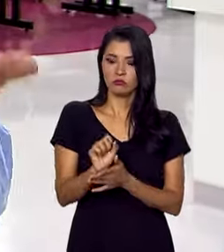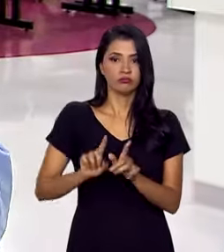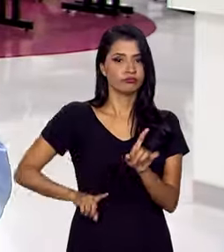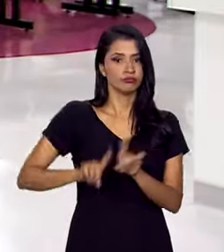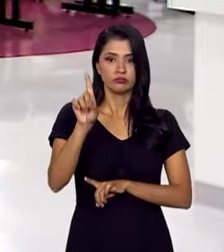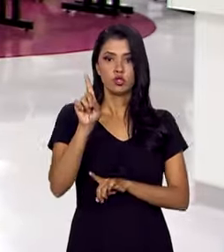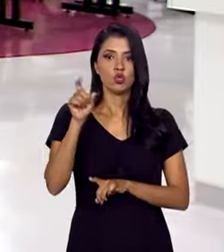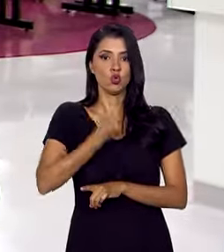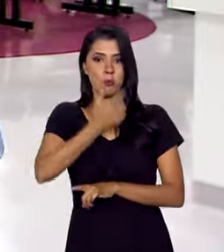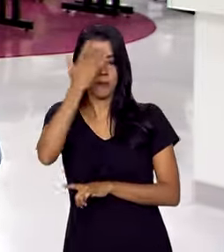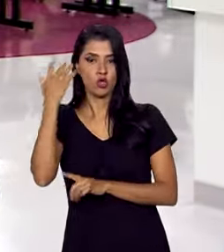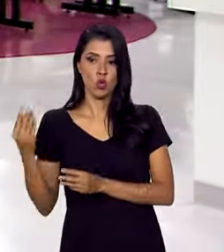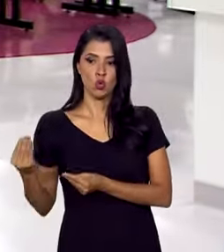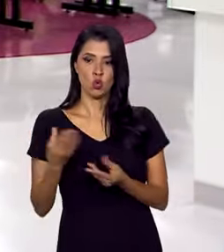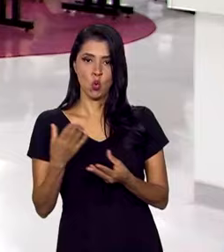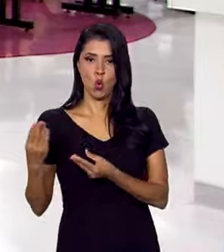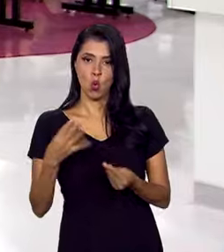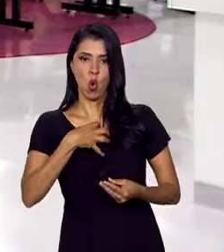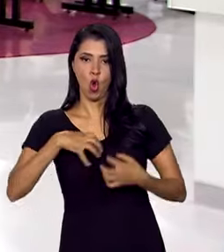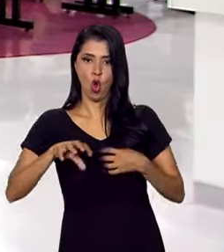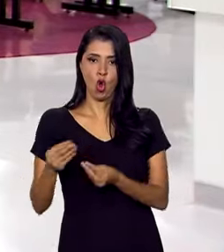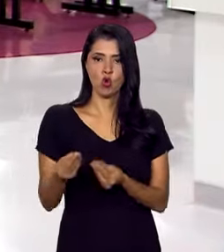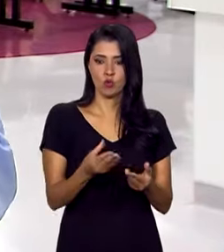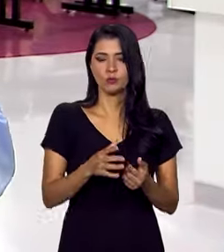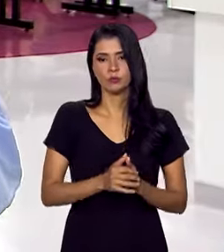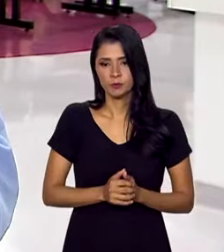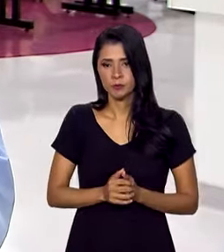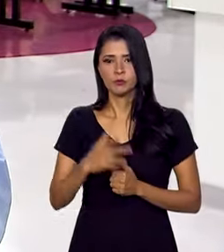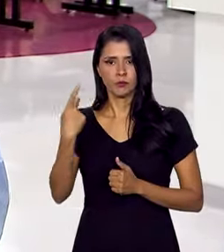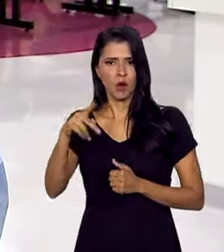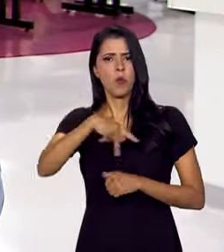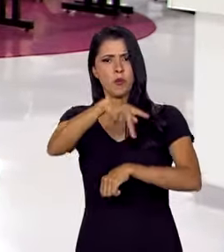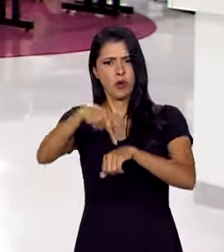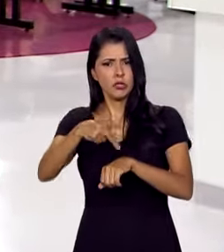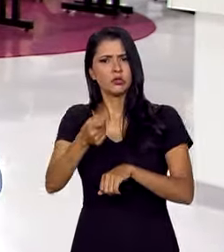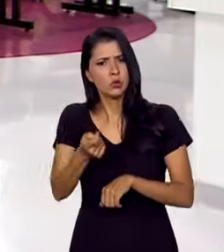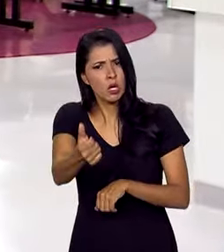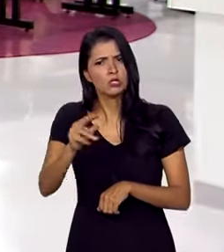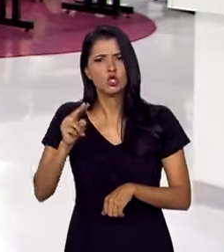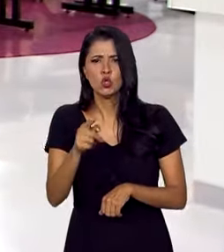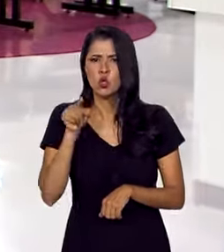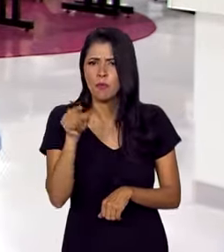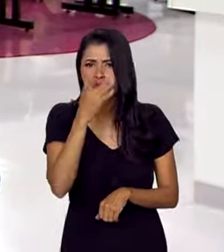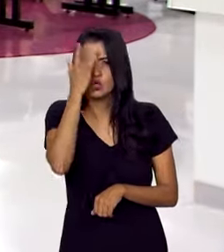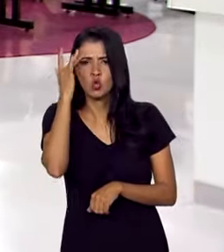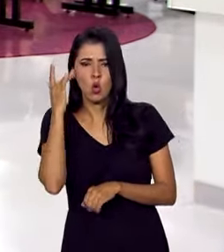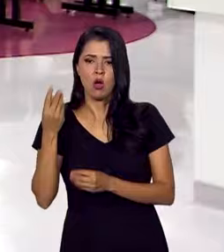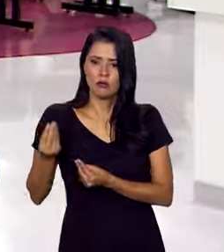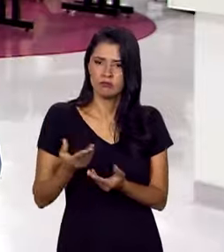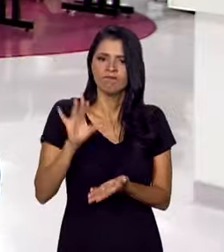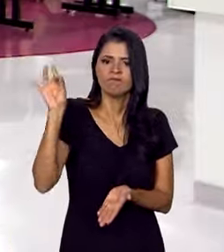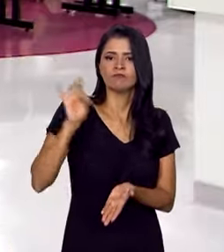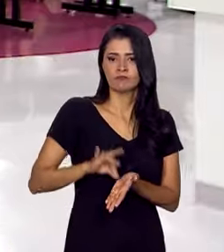número de doadores de órgãos. Segundo o Sistema Nacional de Transplantes, o país teve quase 2 mil doadores